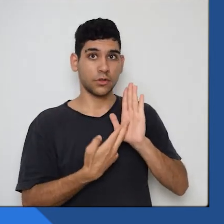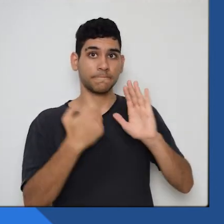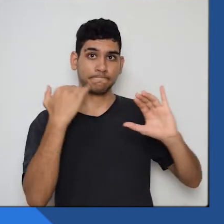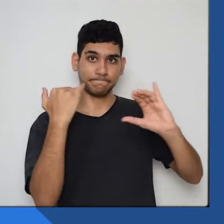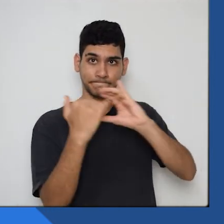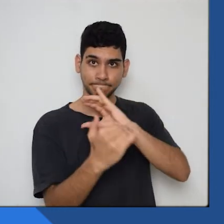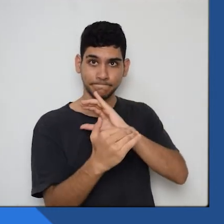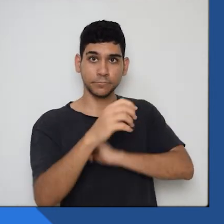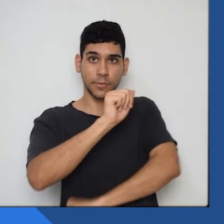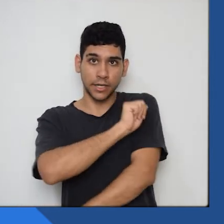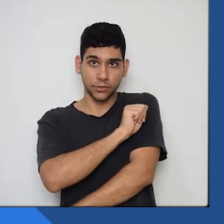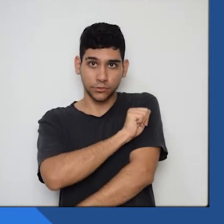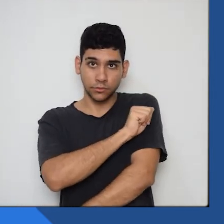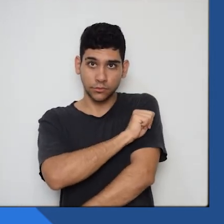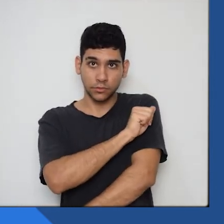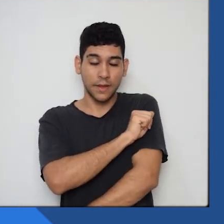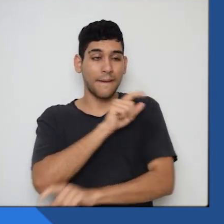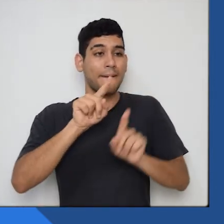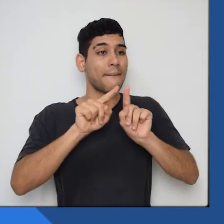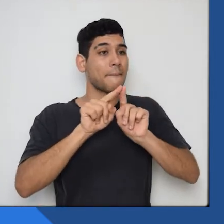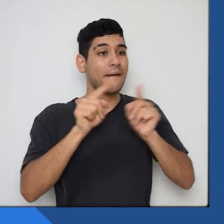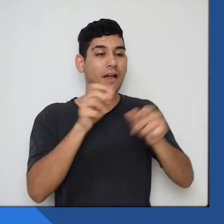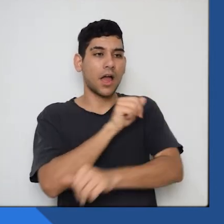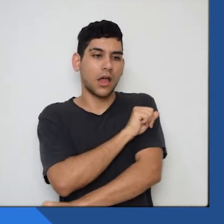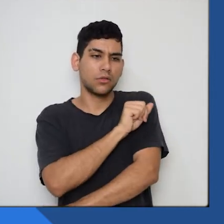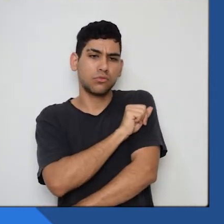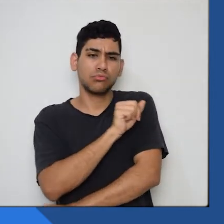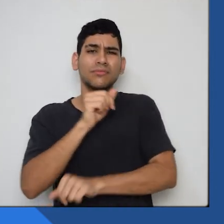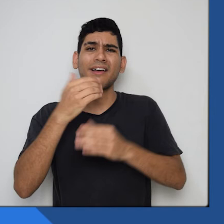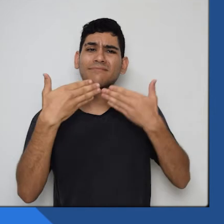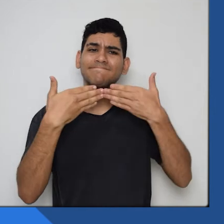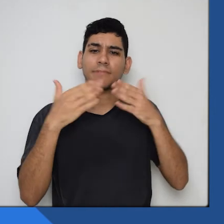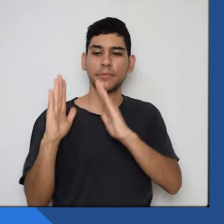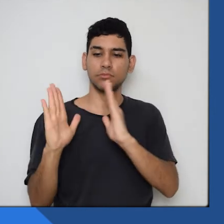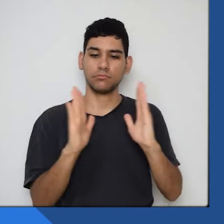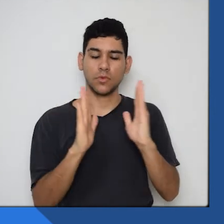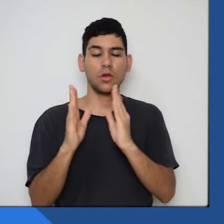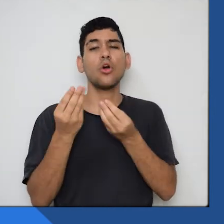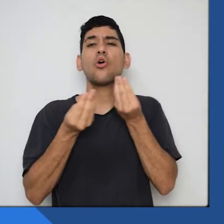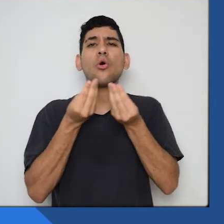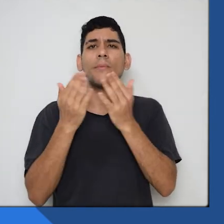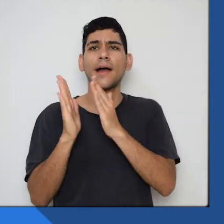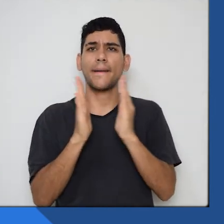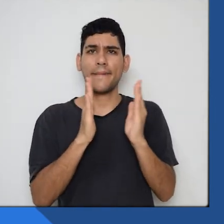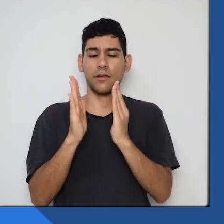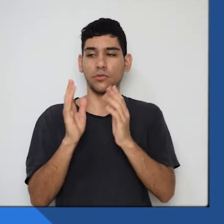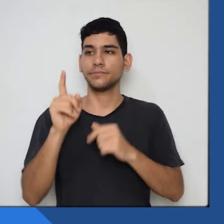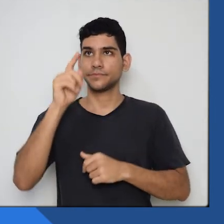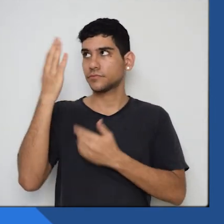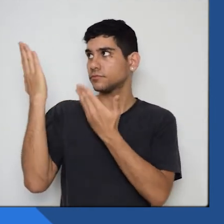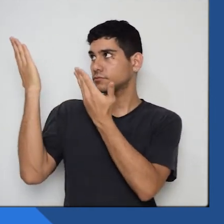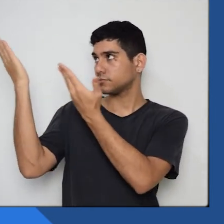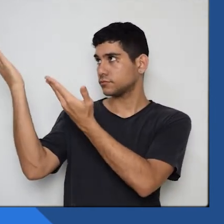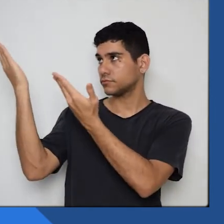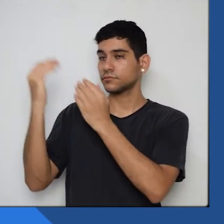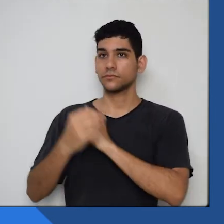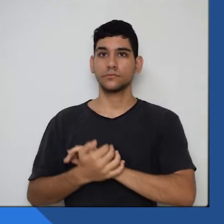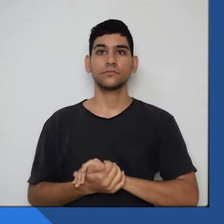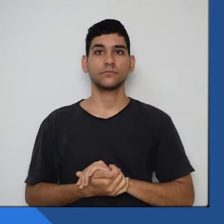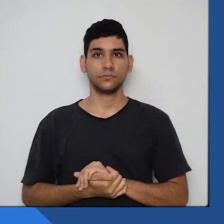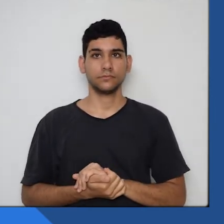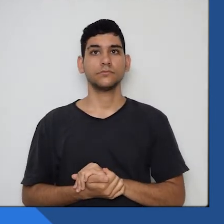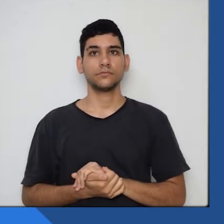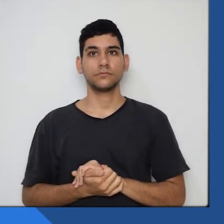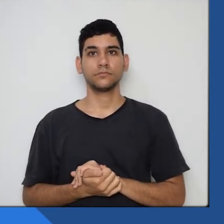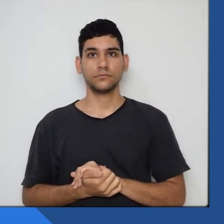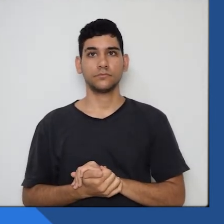Depois que o questionário for enviado pelo estudante, mas ele ainda esteja aberto, aberto como? É esse